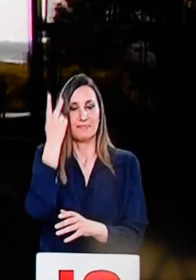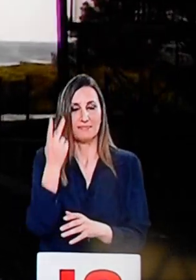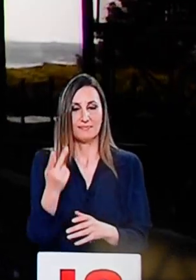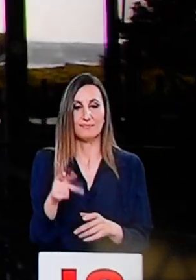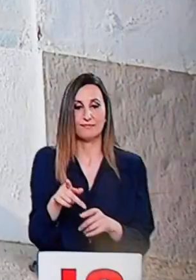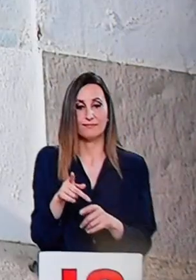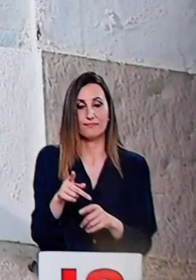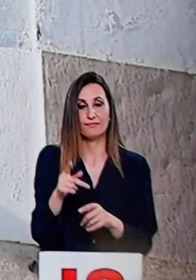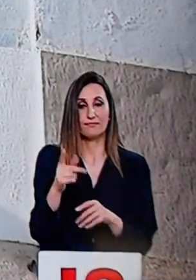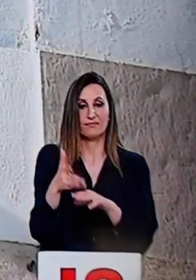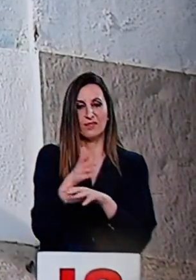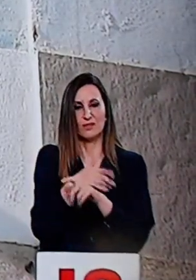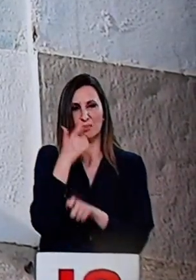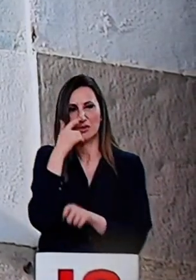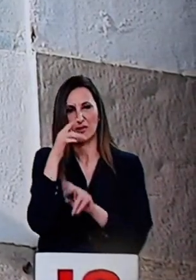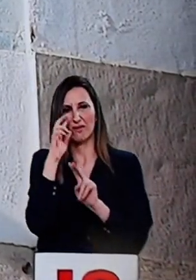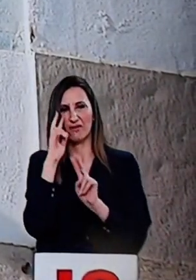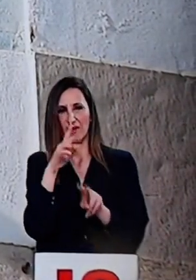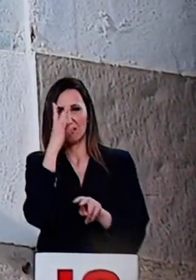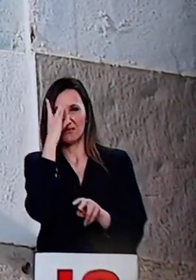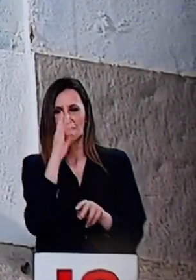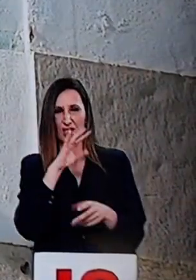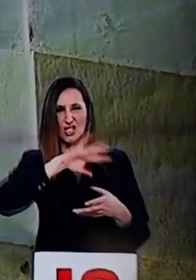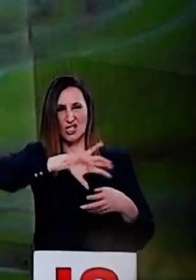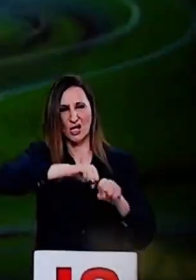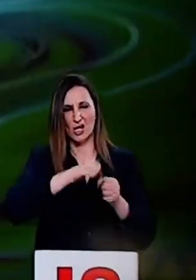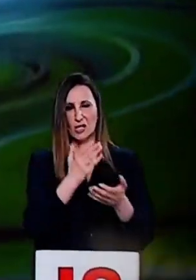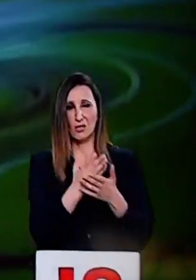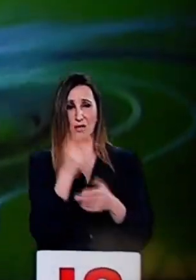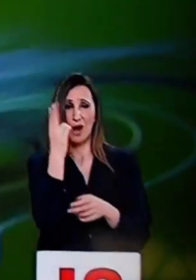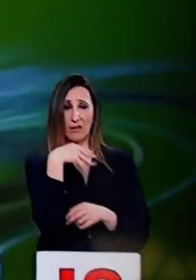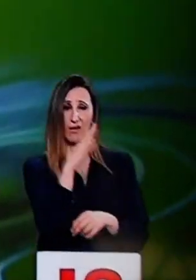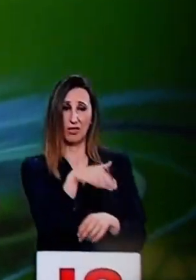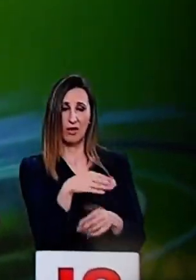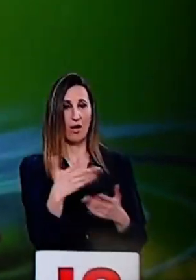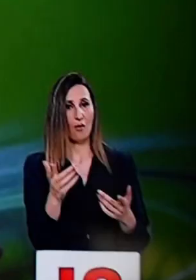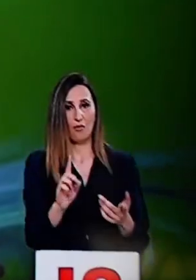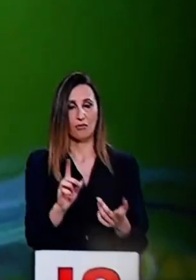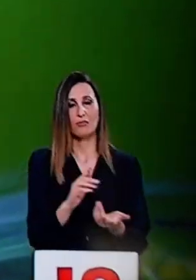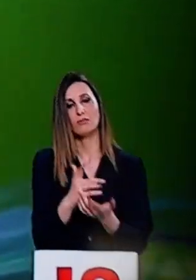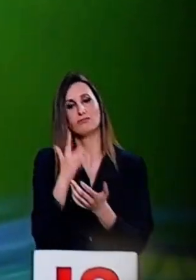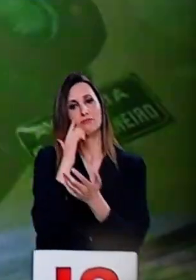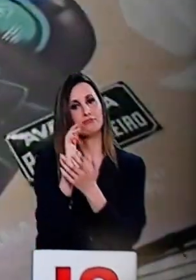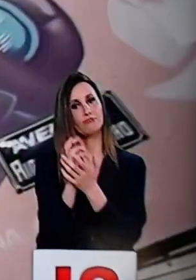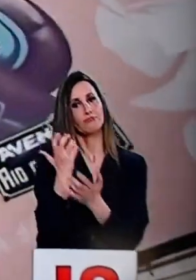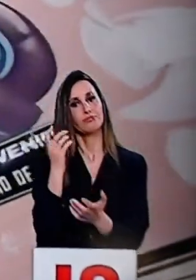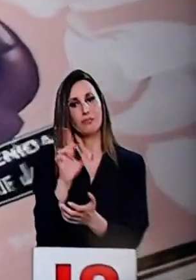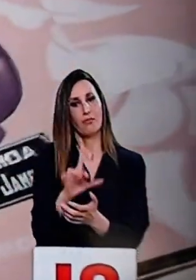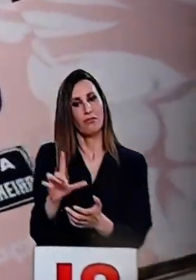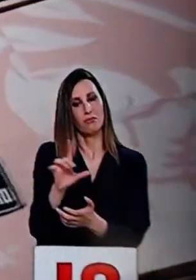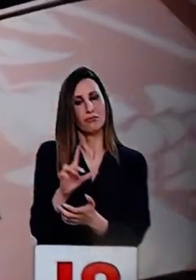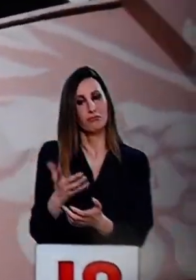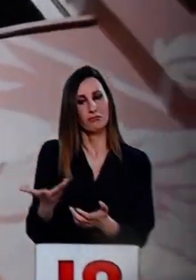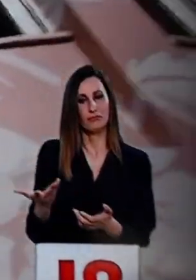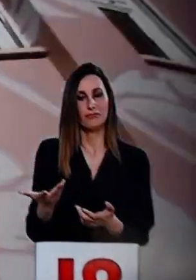arte urbana era antes vista como mero vandalismo ou arte menor, agora é recebida de braços abertos em Lisboa.